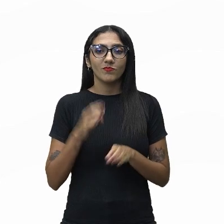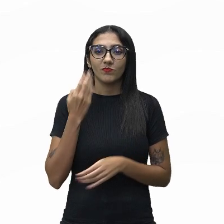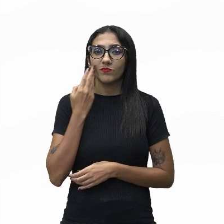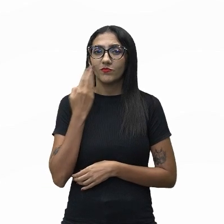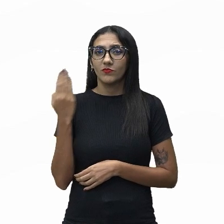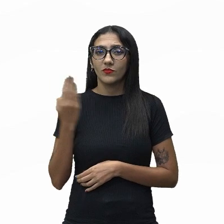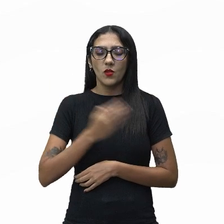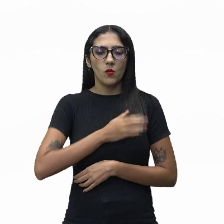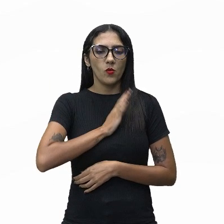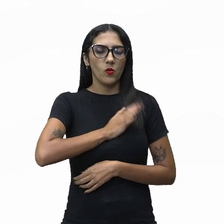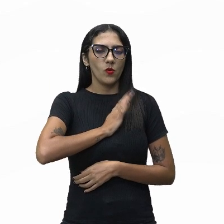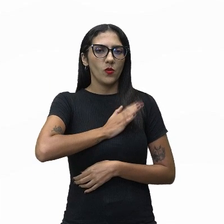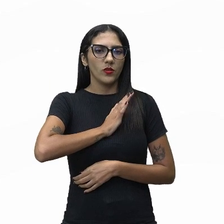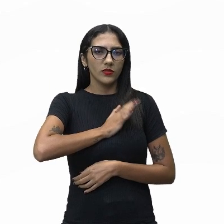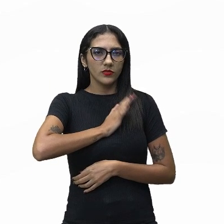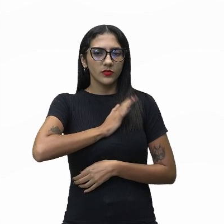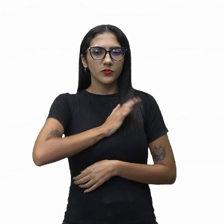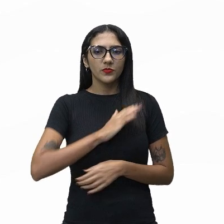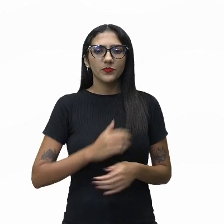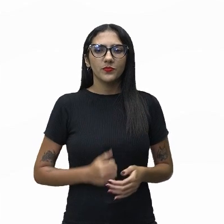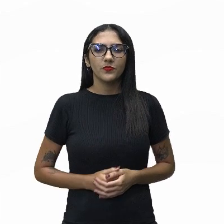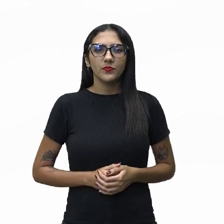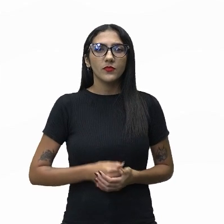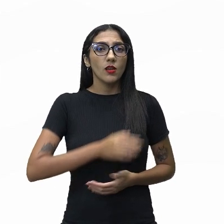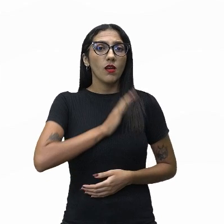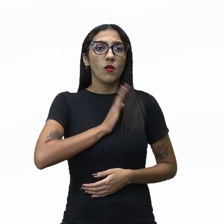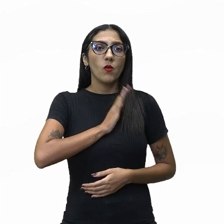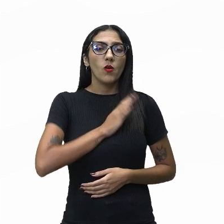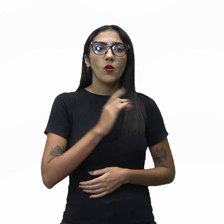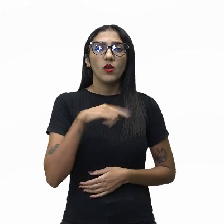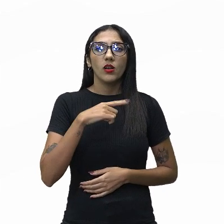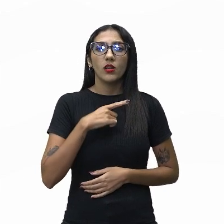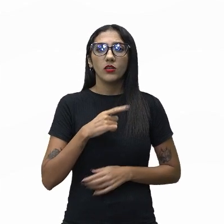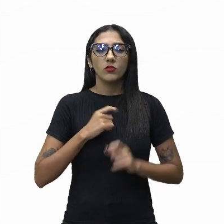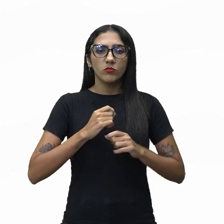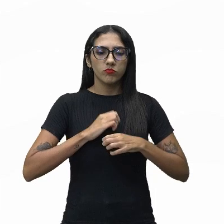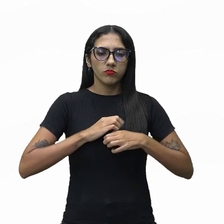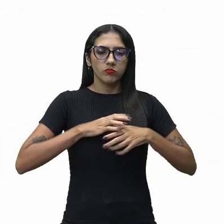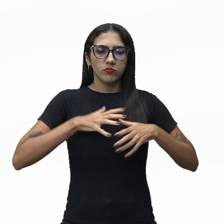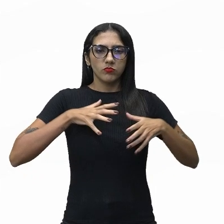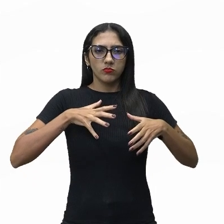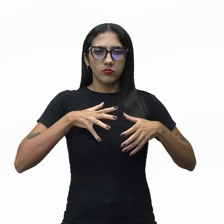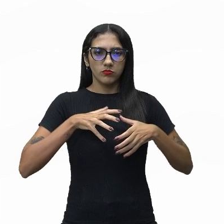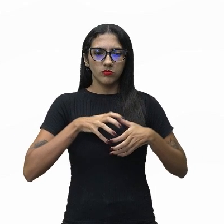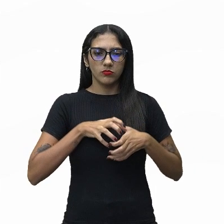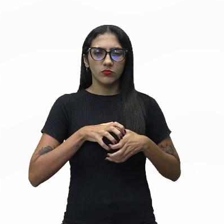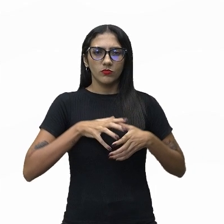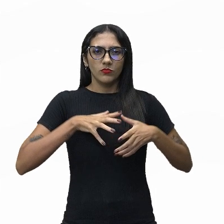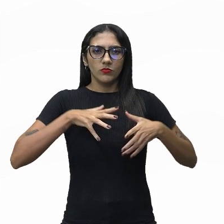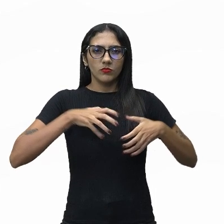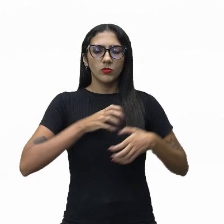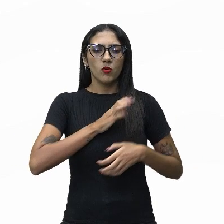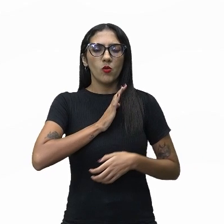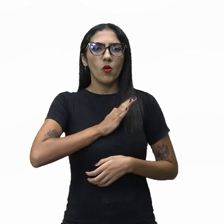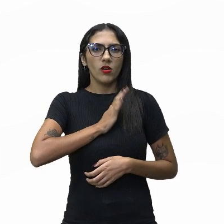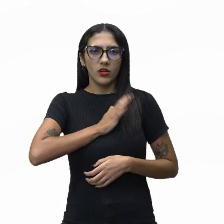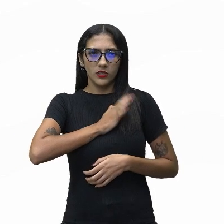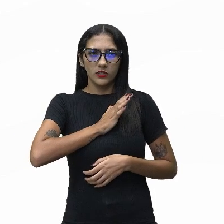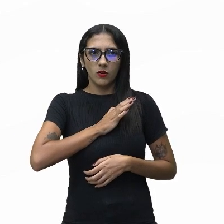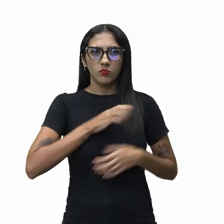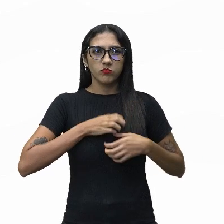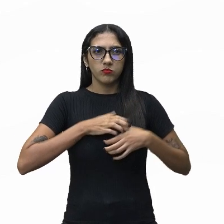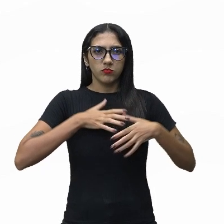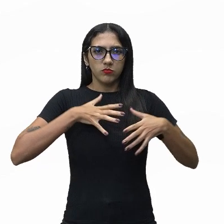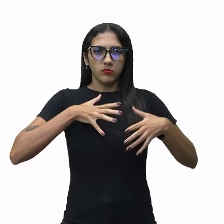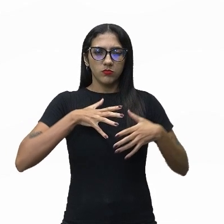coração. Então, o sangue, ele circula aí pelo corpo através da contração do músculo cardíaco, ou seja, do coração.